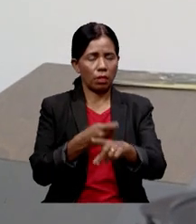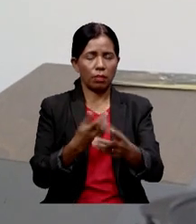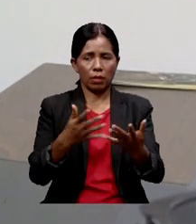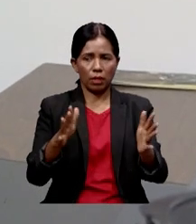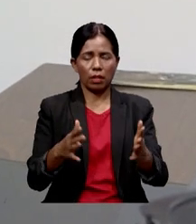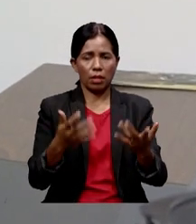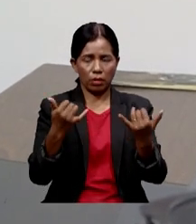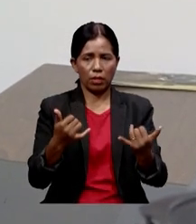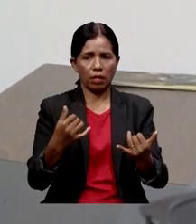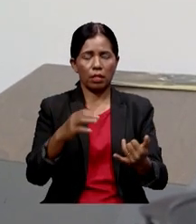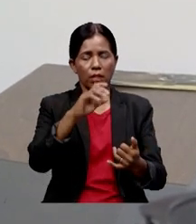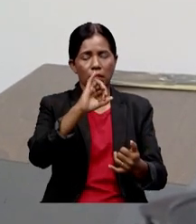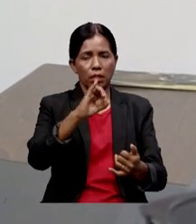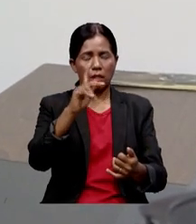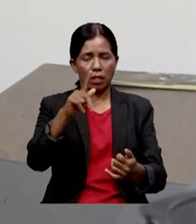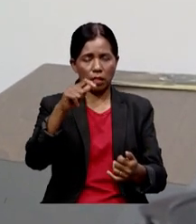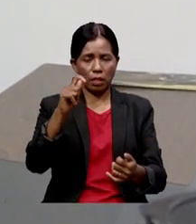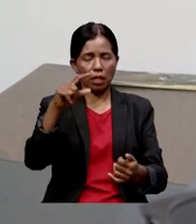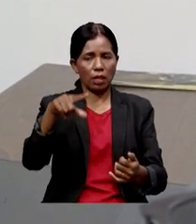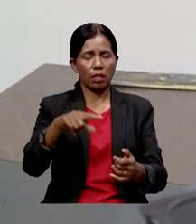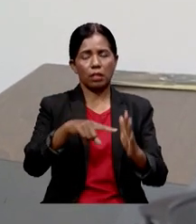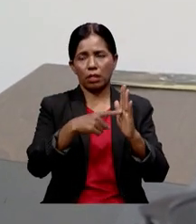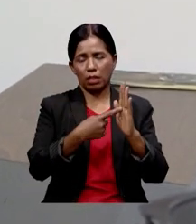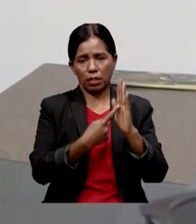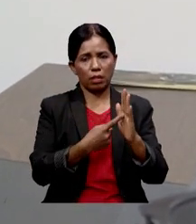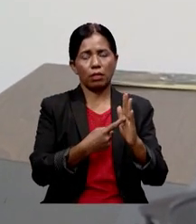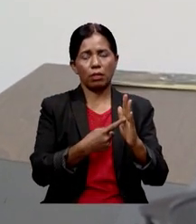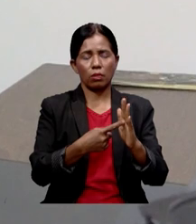também e até ele foi moça ru, será o clior então